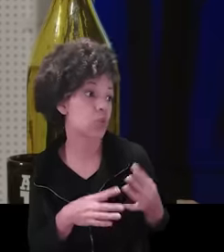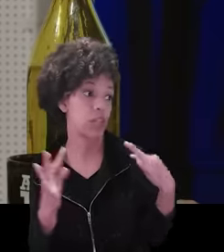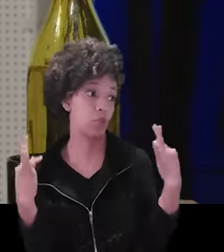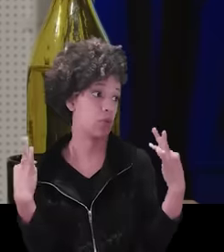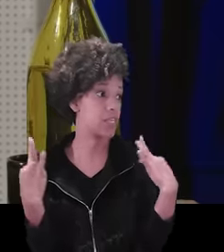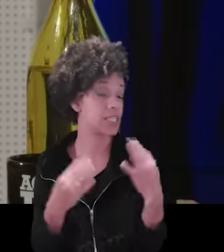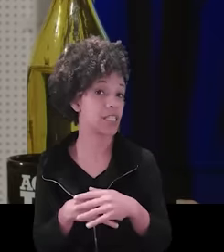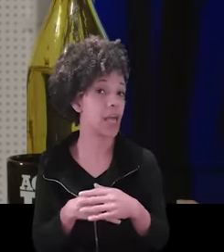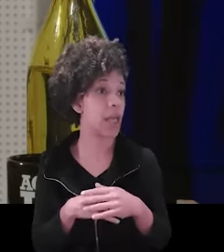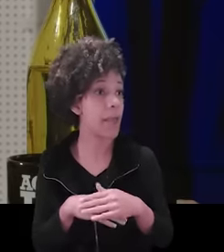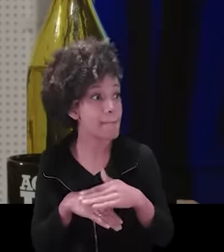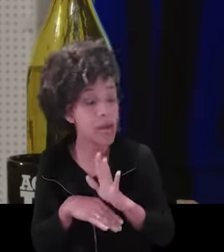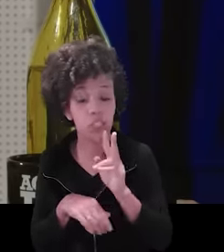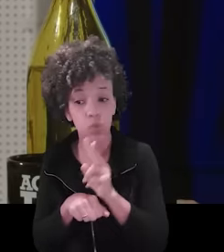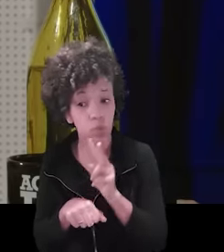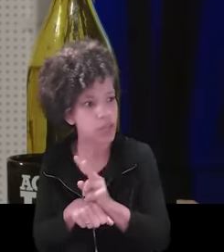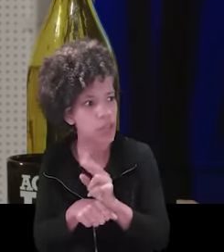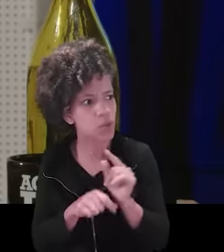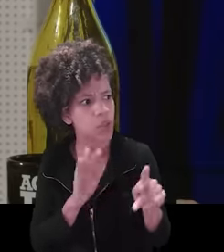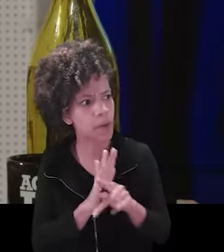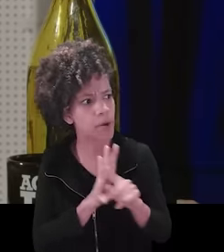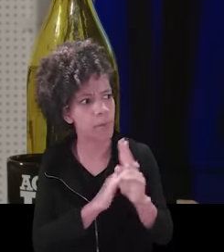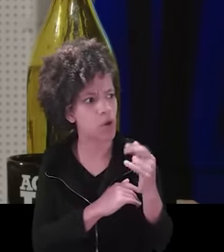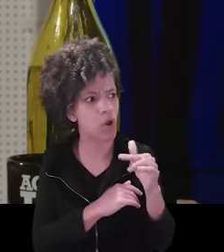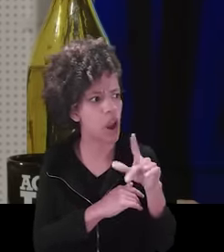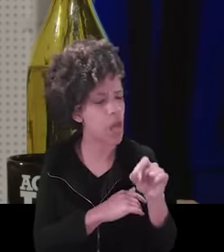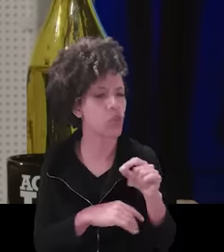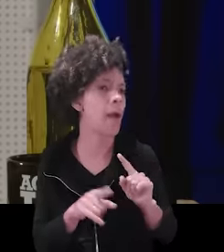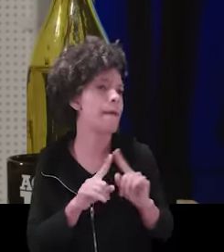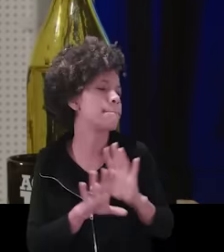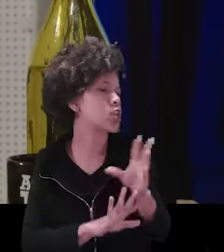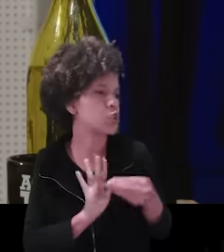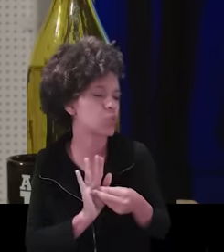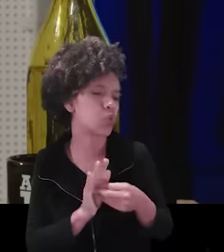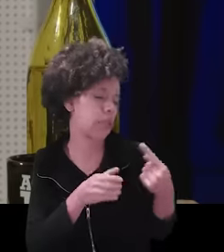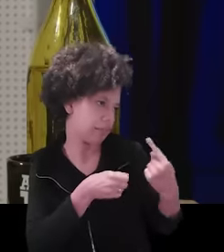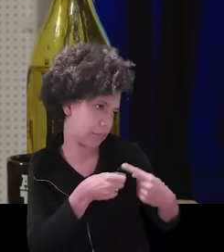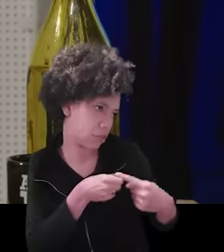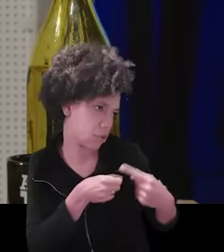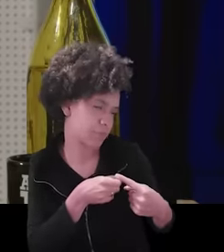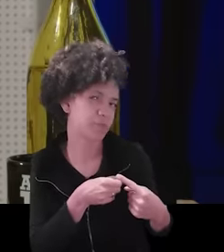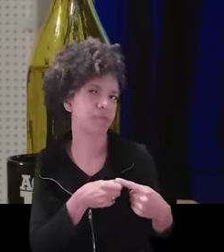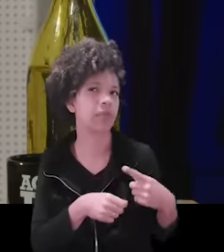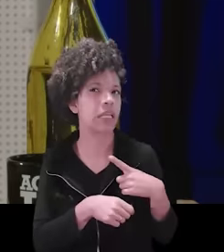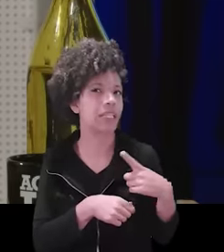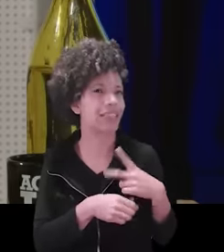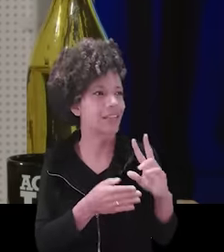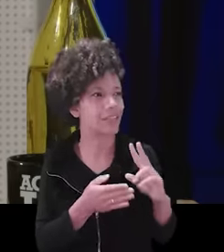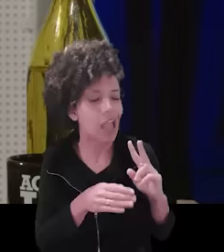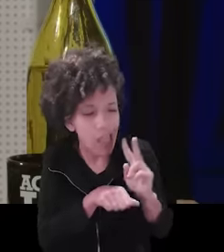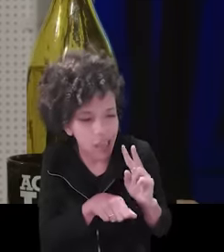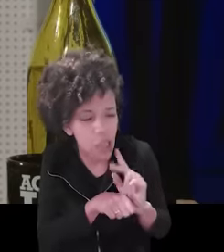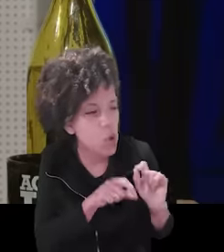recebe tanto turista e ainda é mais cuidado do que a pro Fernando mas tudo que é assim mais interior assim eles têm